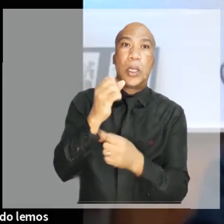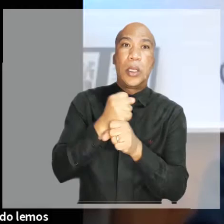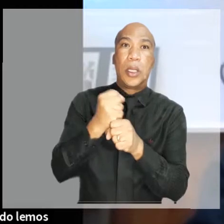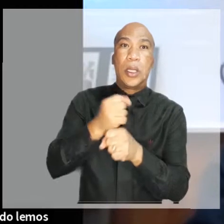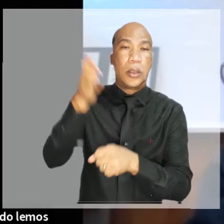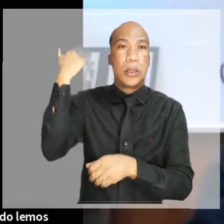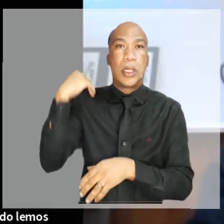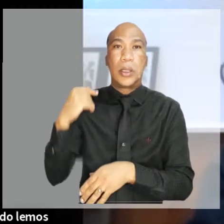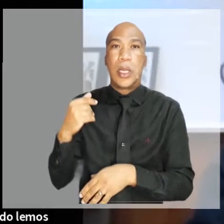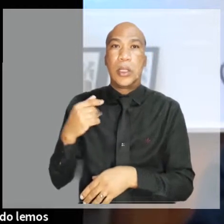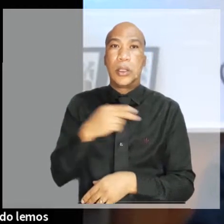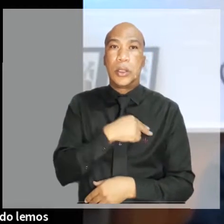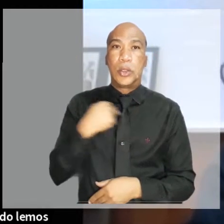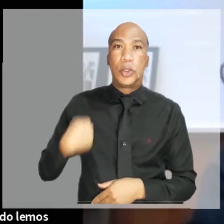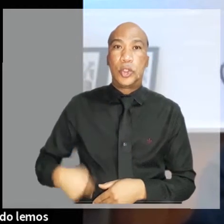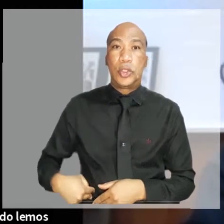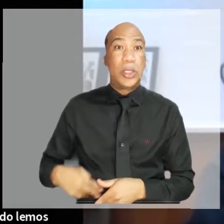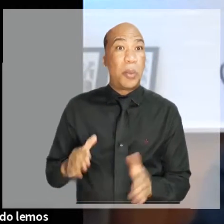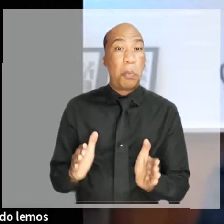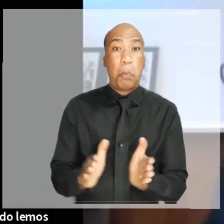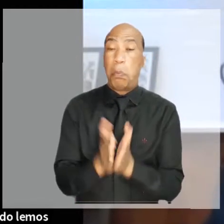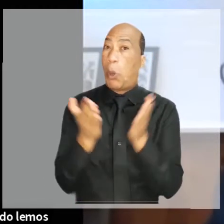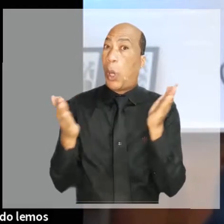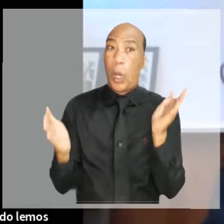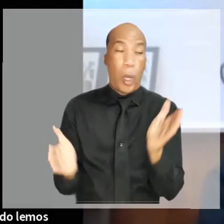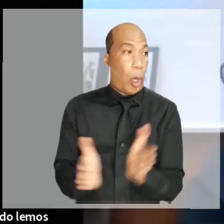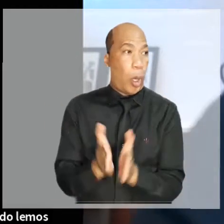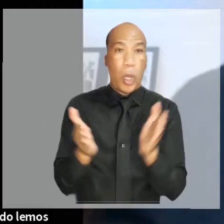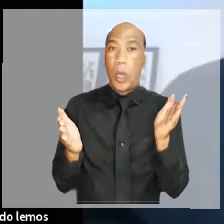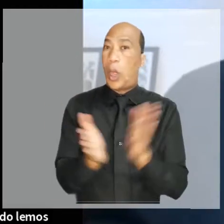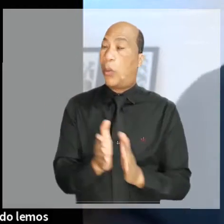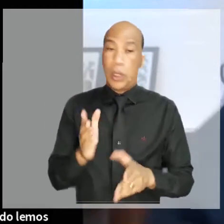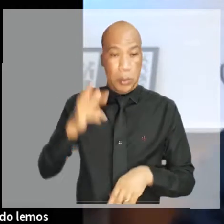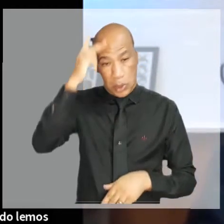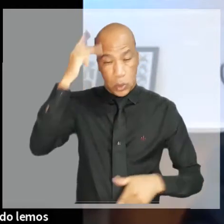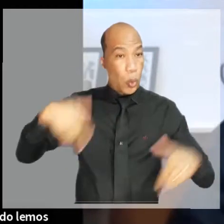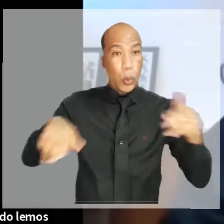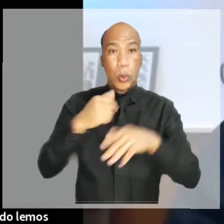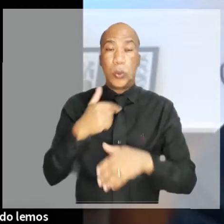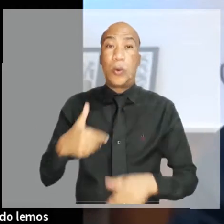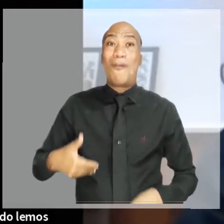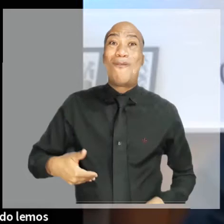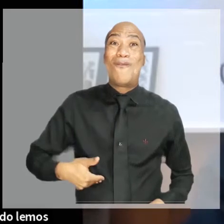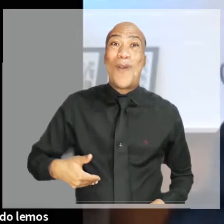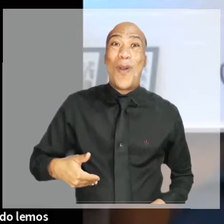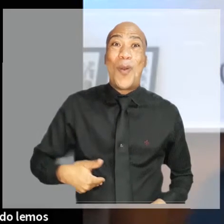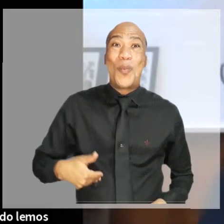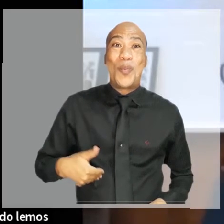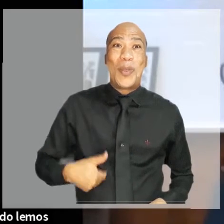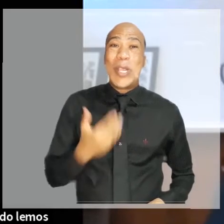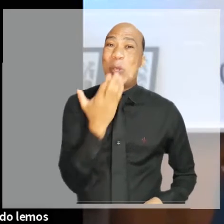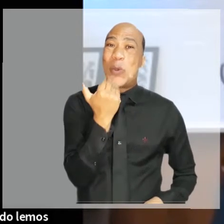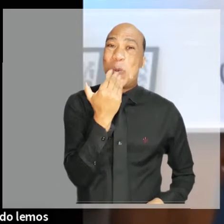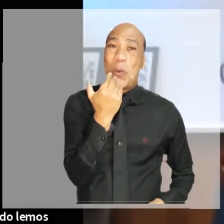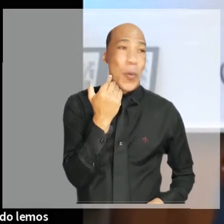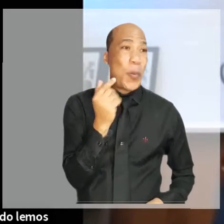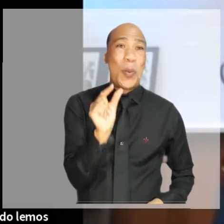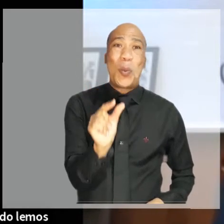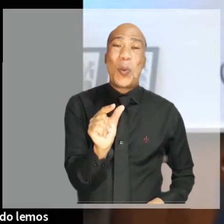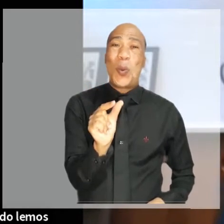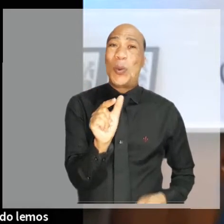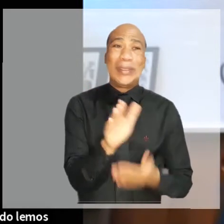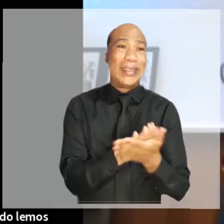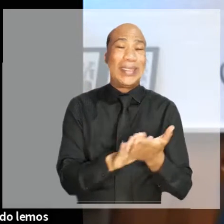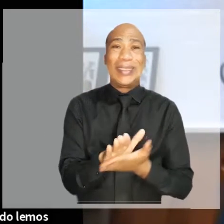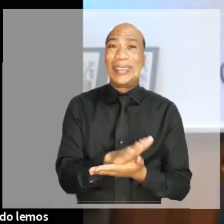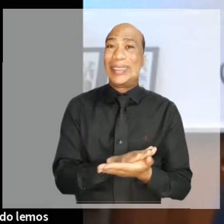né? Uma parcela majoritária da população chinesa não tinha o que comer. Então, em 40 anos, você dá um salto